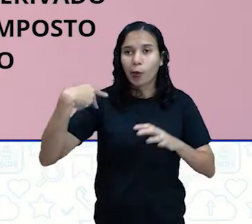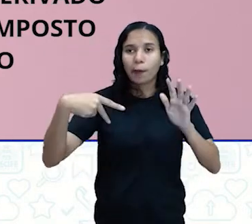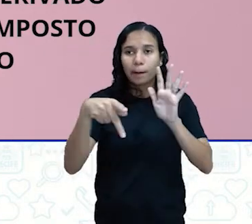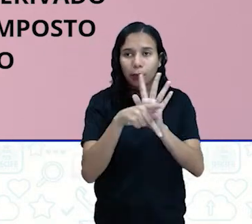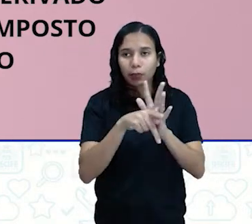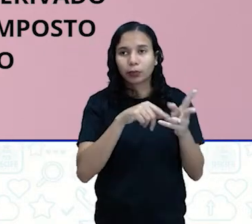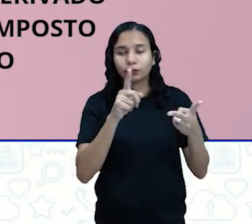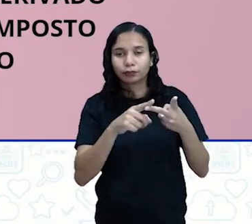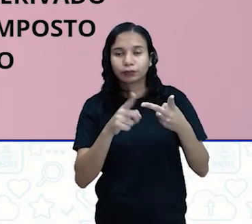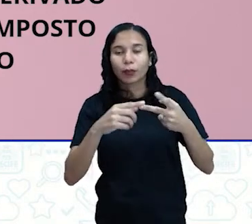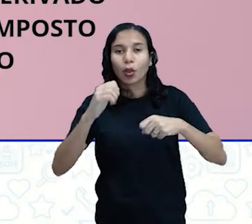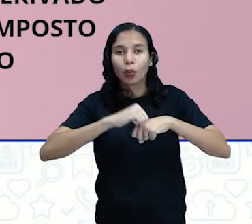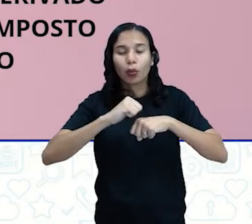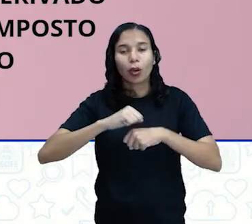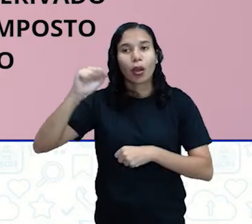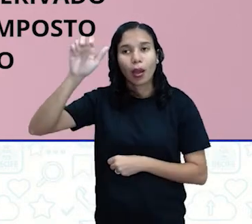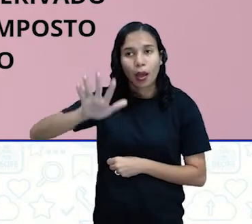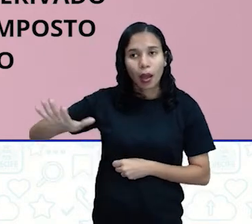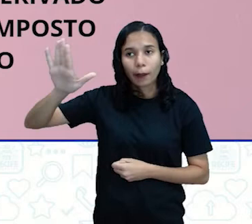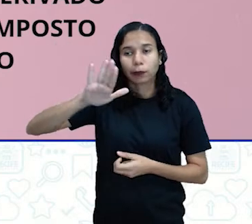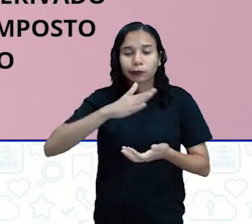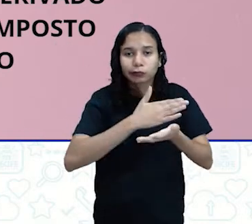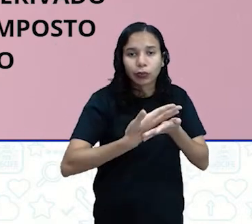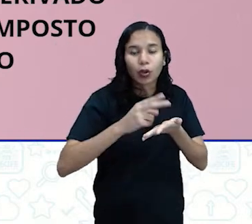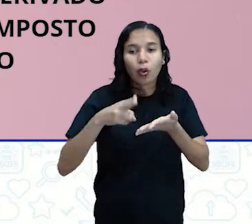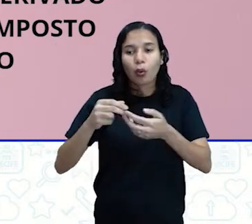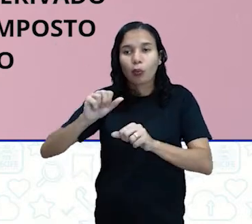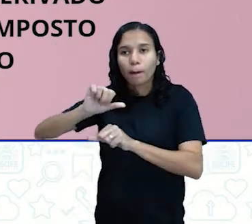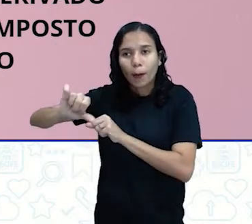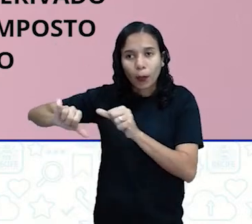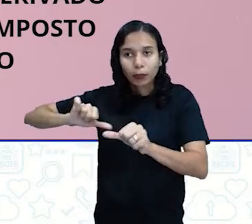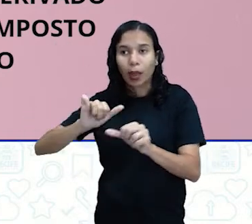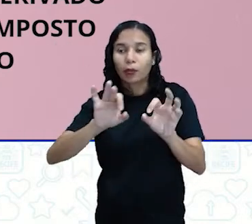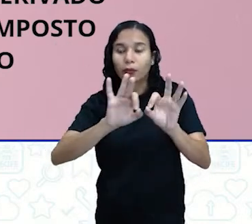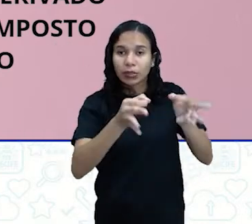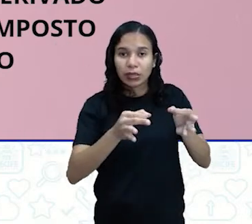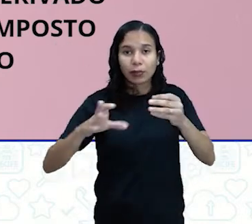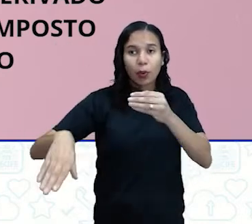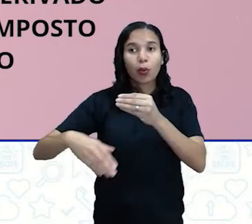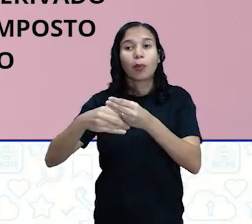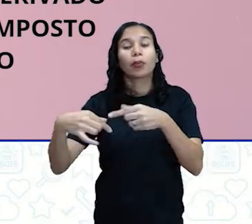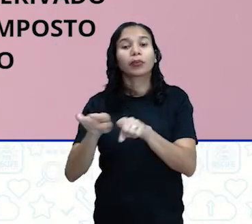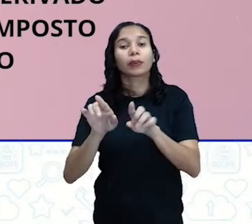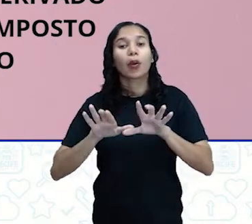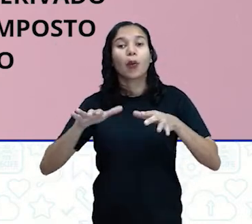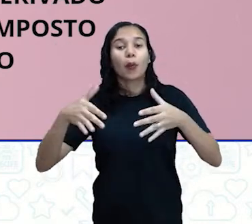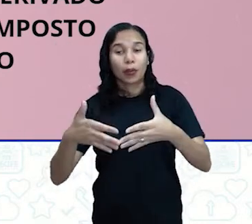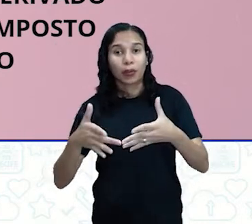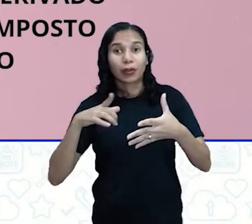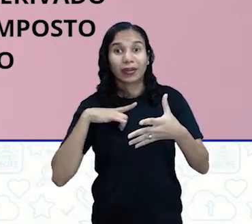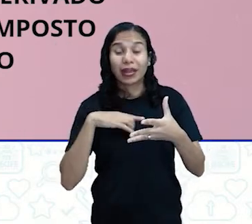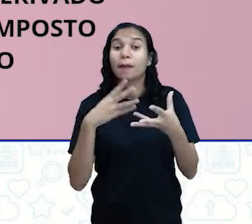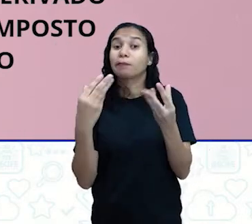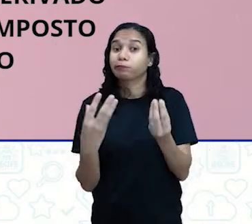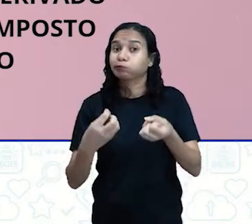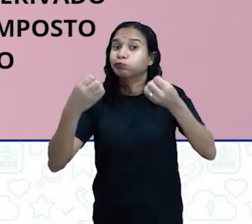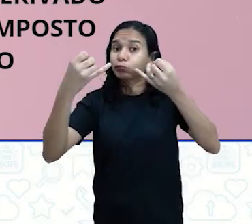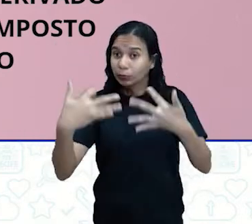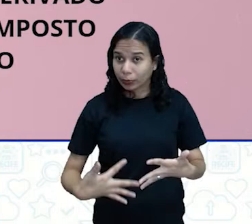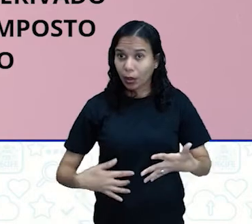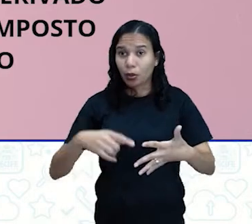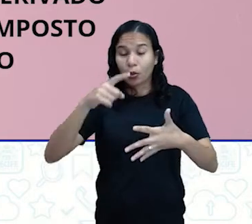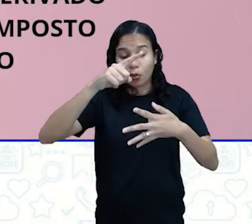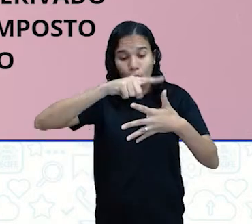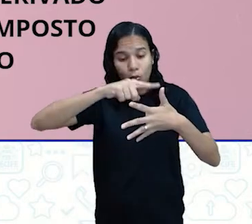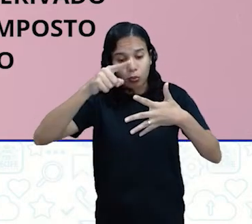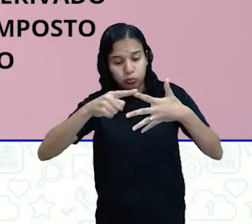próprios, concretos e abstratos, primitivos ou derivados, simples ou compostos e coletivos. E a gente tem batido bastante nessa tecla,